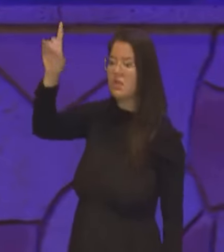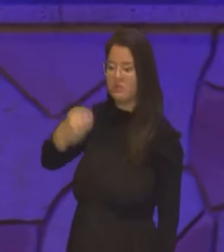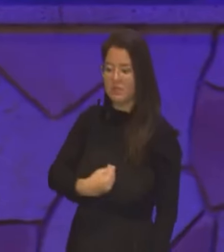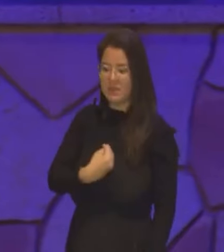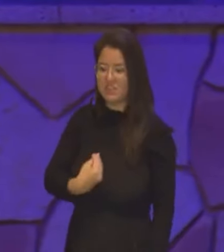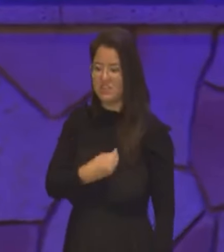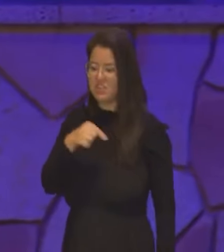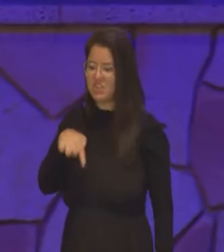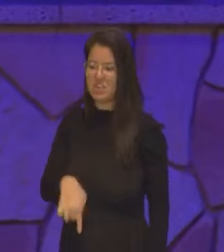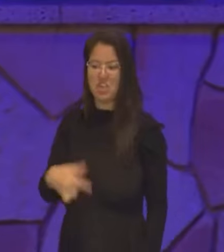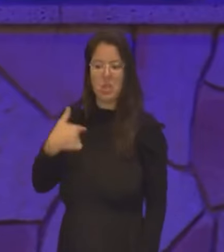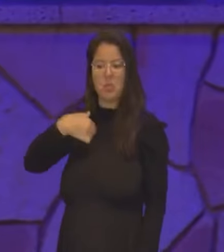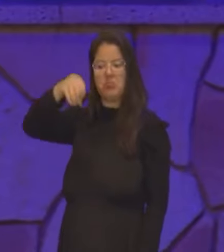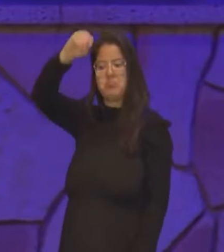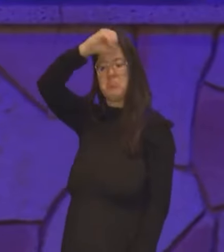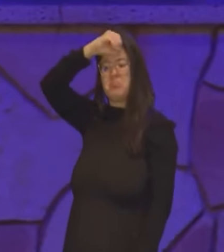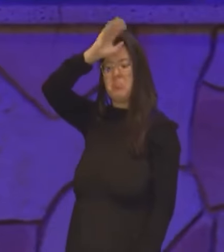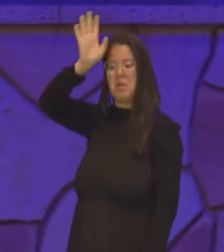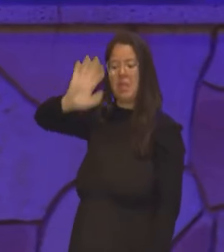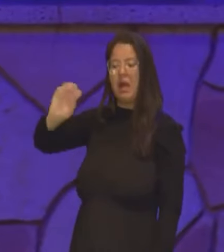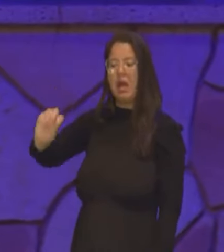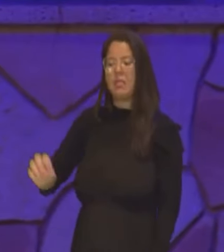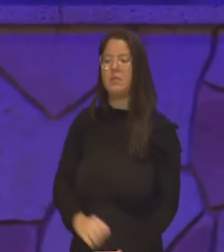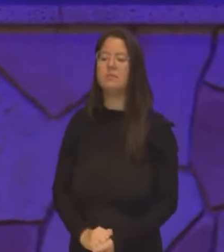aqui e eu não sabia.